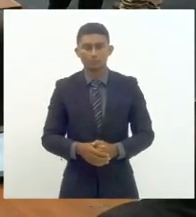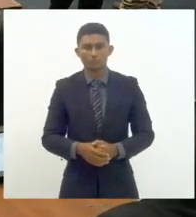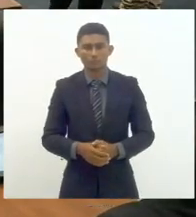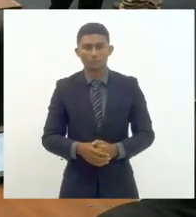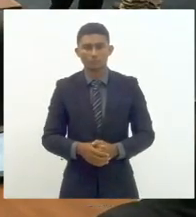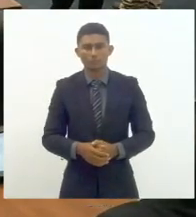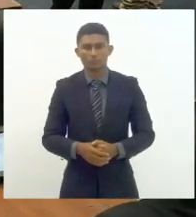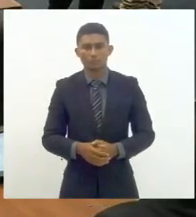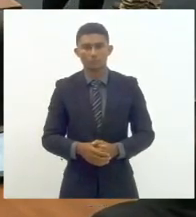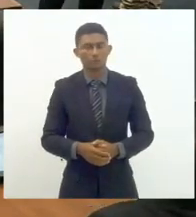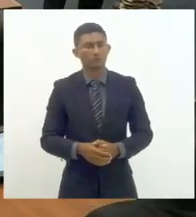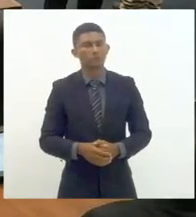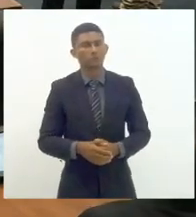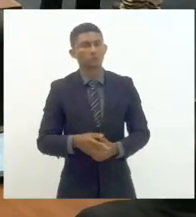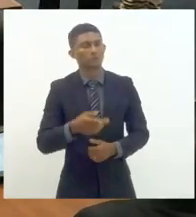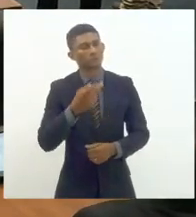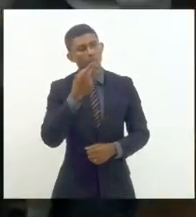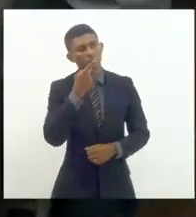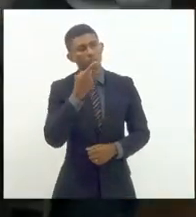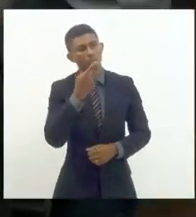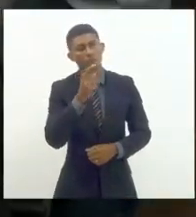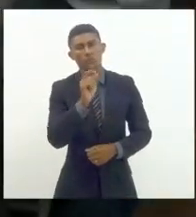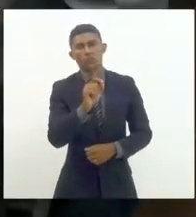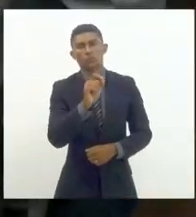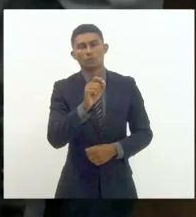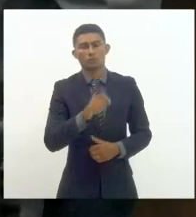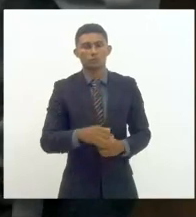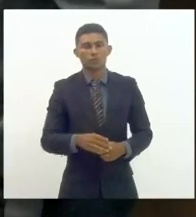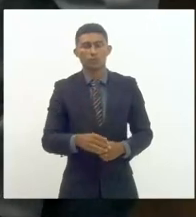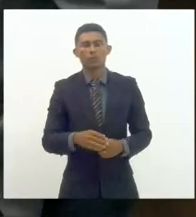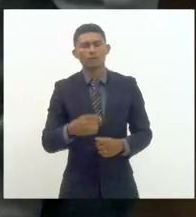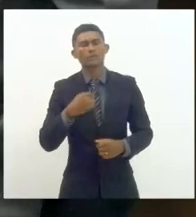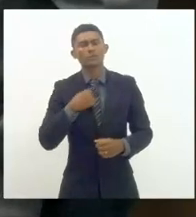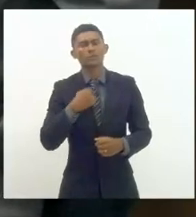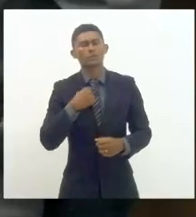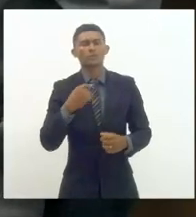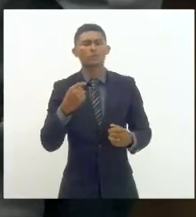Presidente, só uma questão de ordem. Existe, deputado Luiz Paulo, uma dúvida.